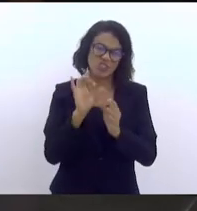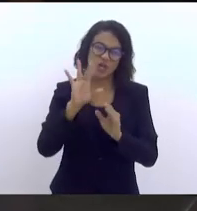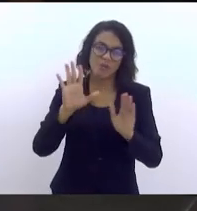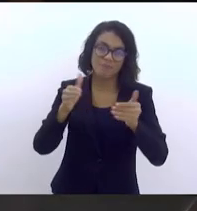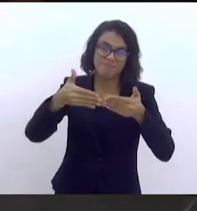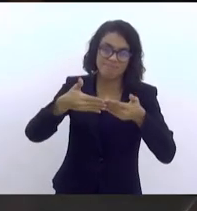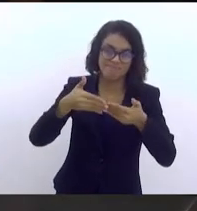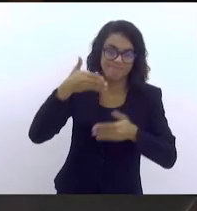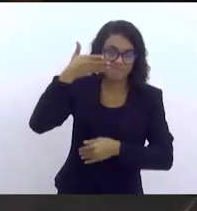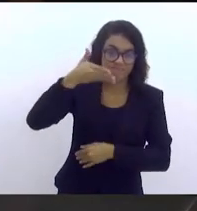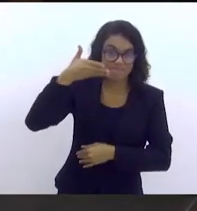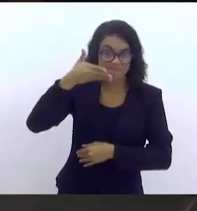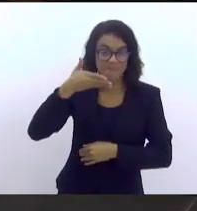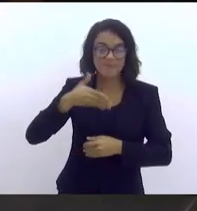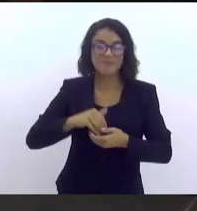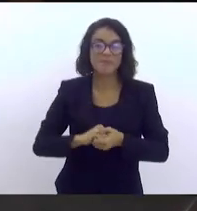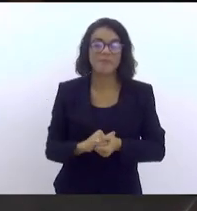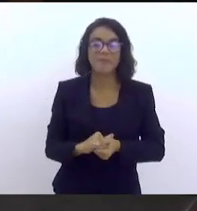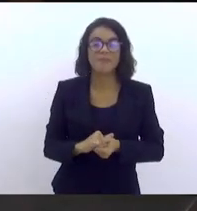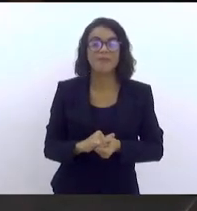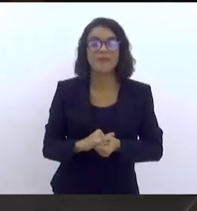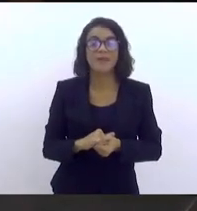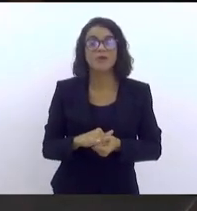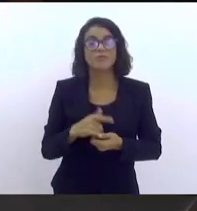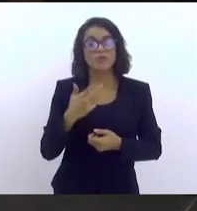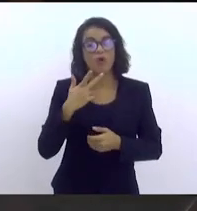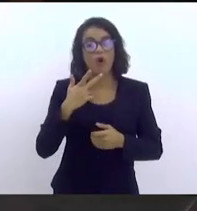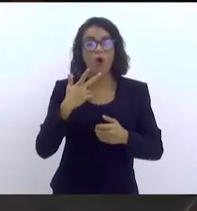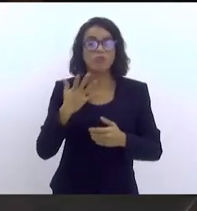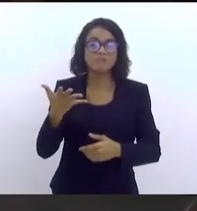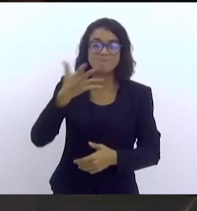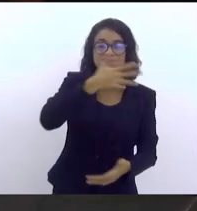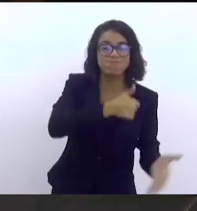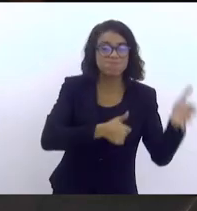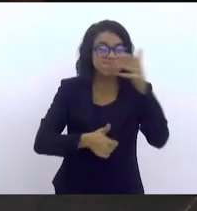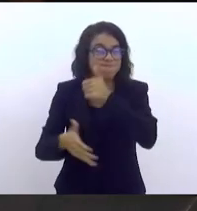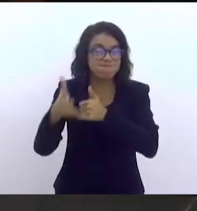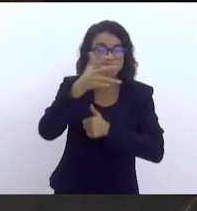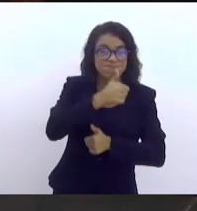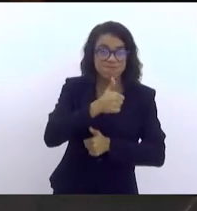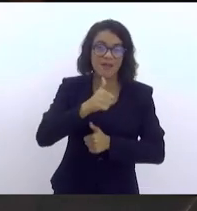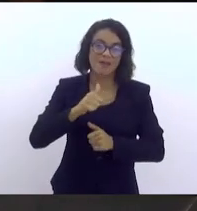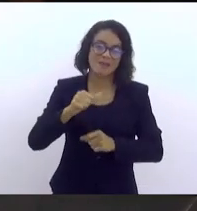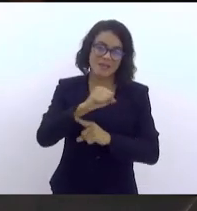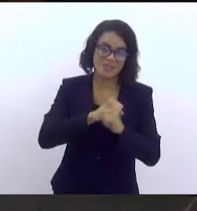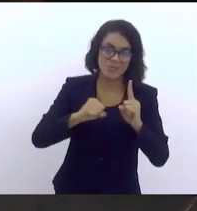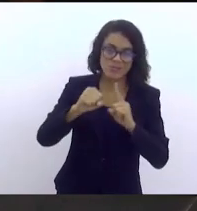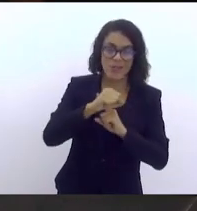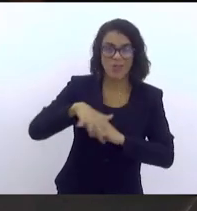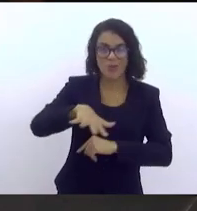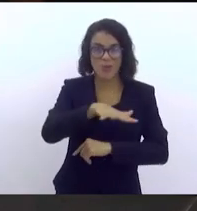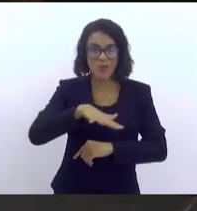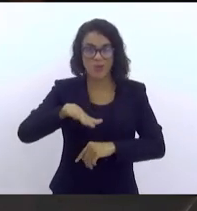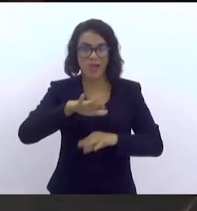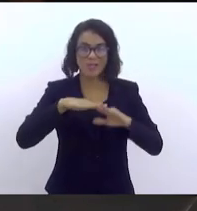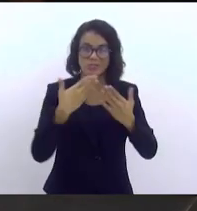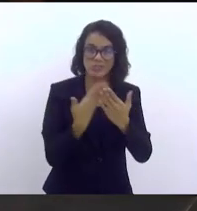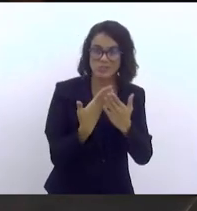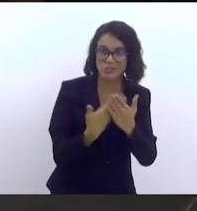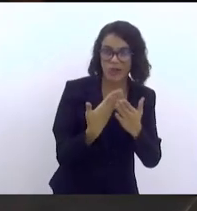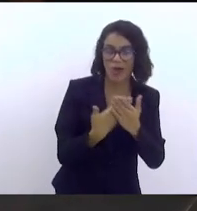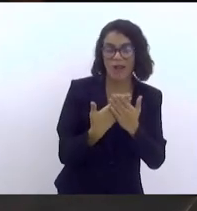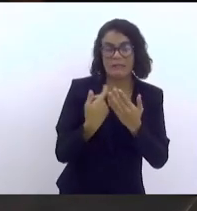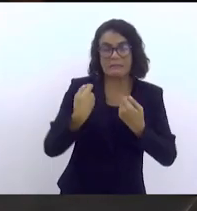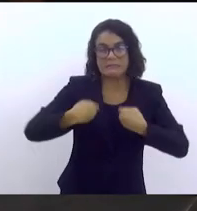aqui né esse argumento como Redentora da sociedade como seu ambiente escolar dependência do seu próprio funcionamento